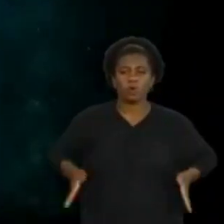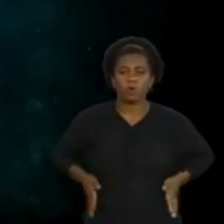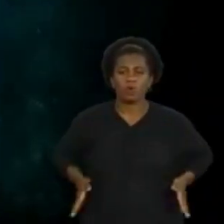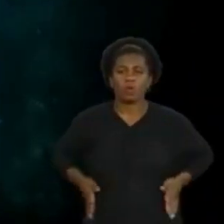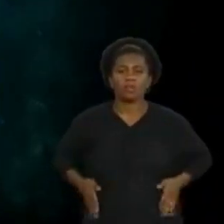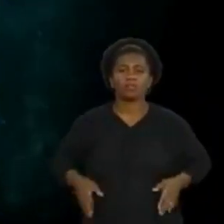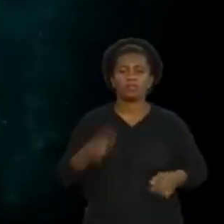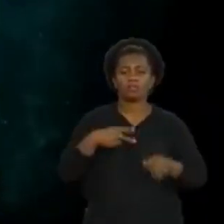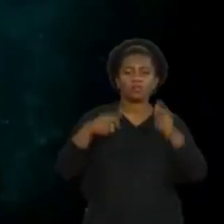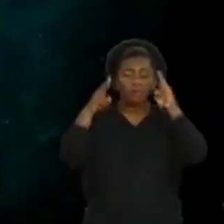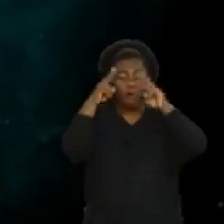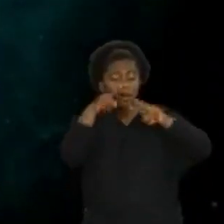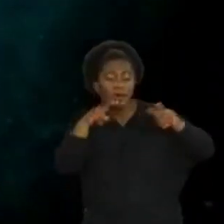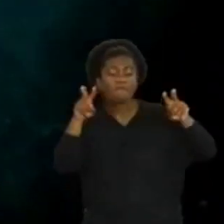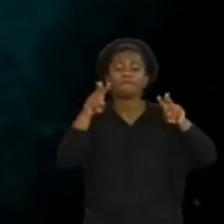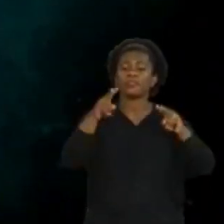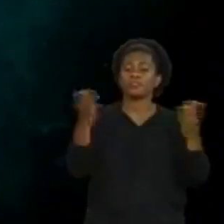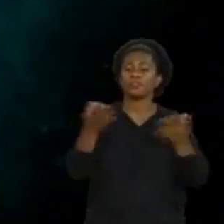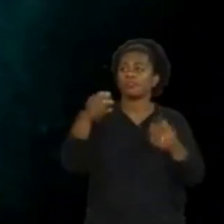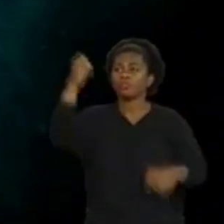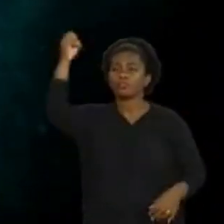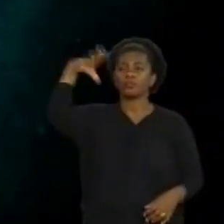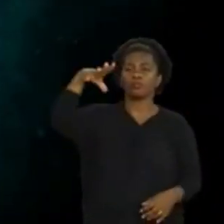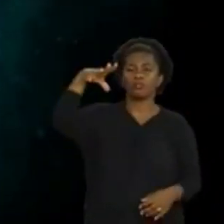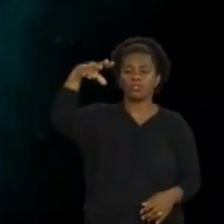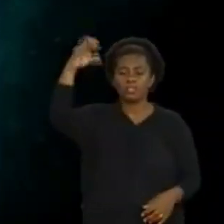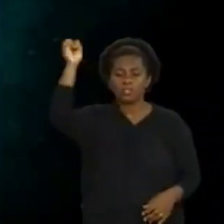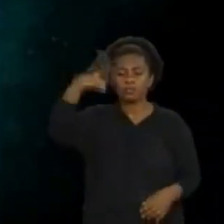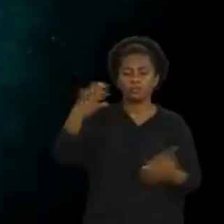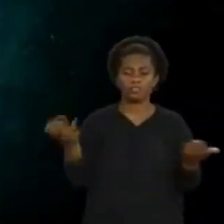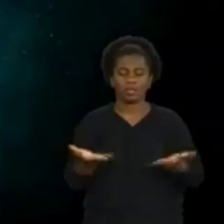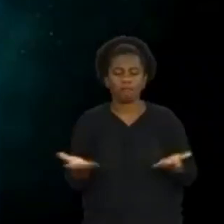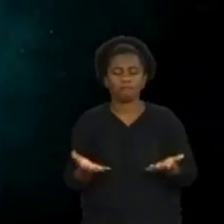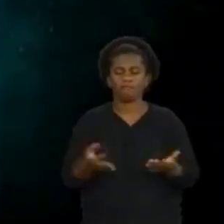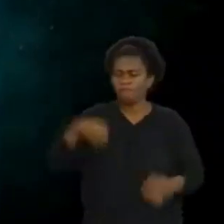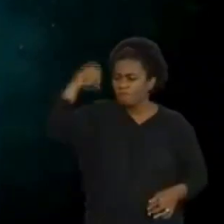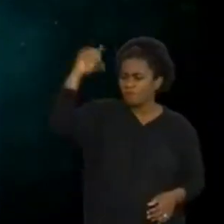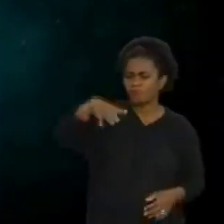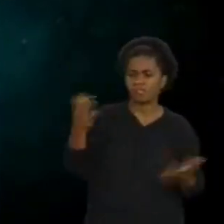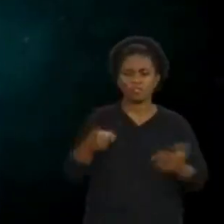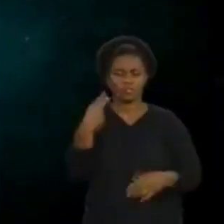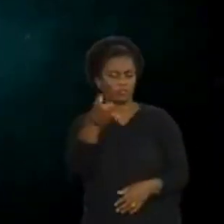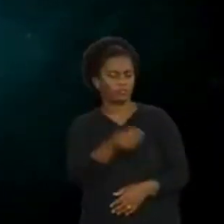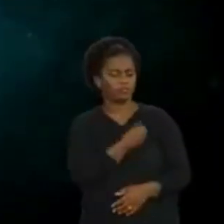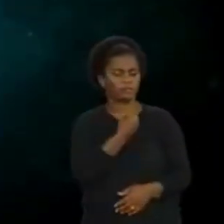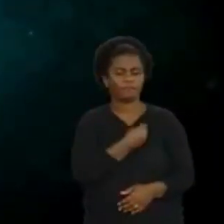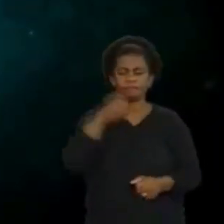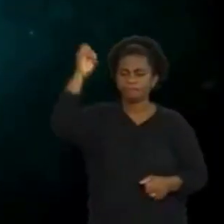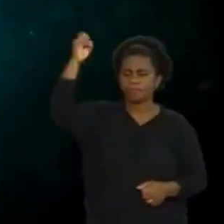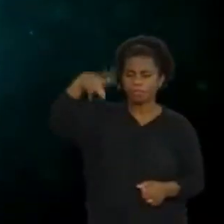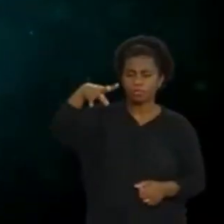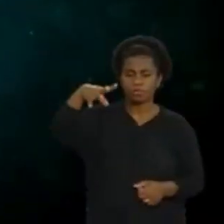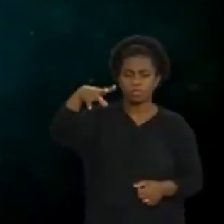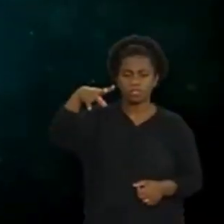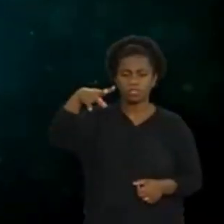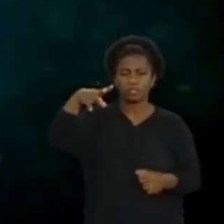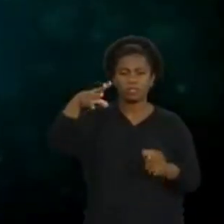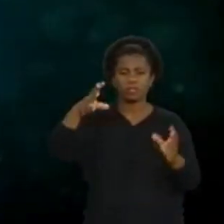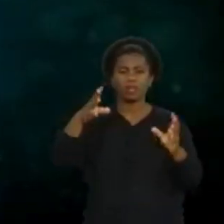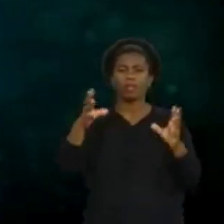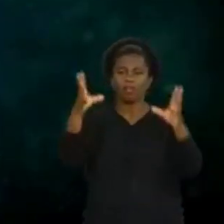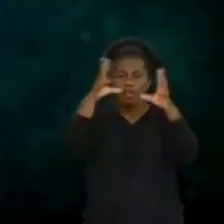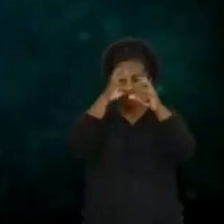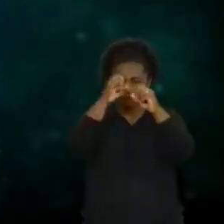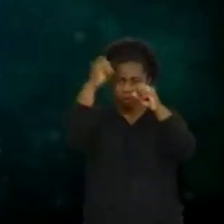nas suas vistas. Chegue luz agora, na sua vida, luz que dissipa as trevas.